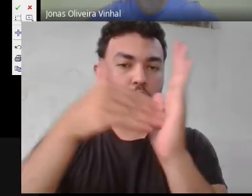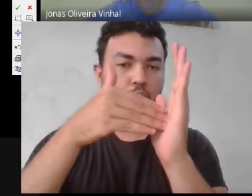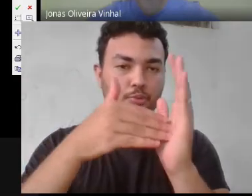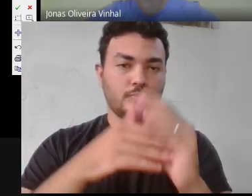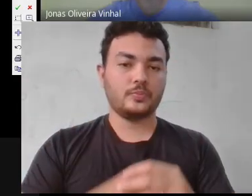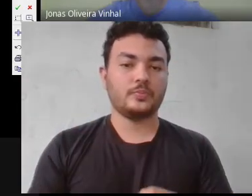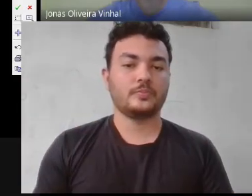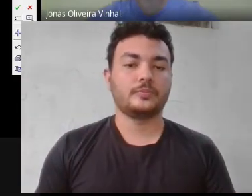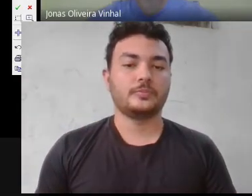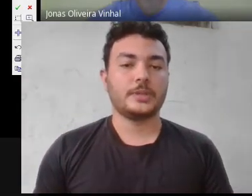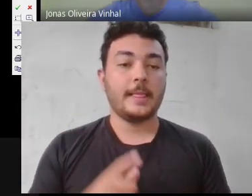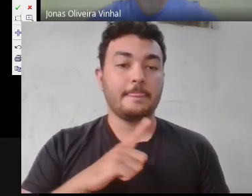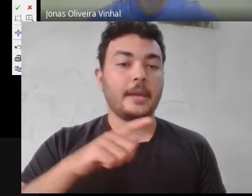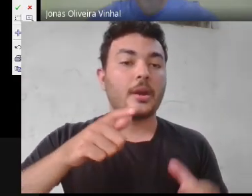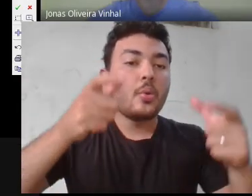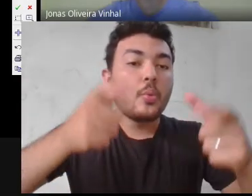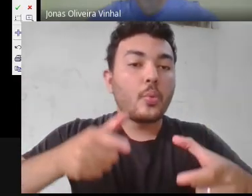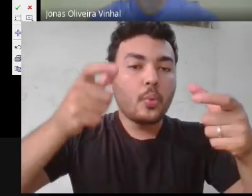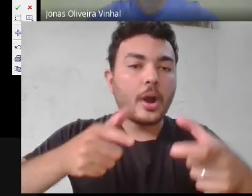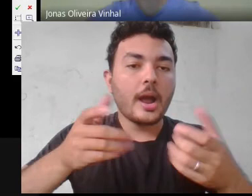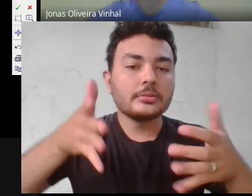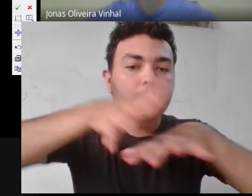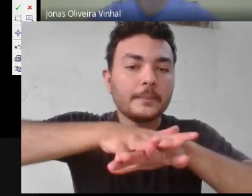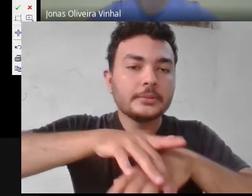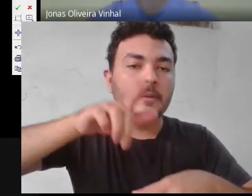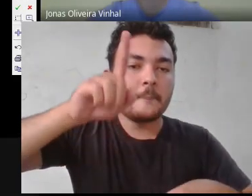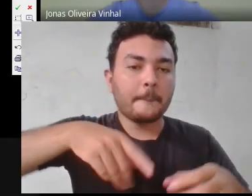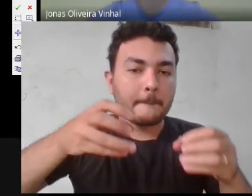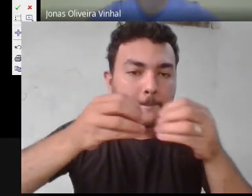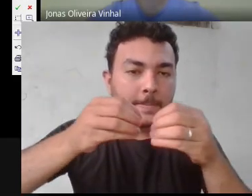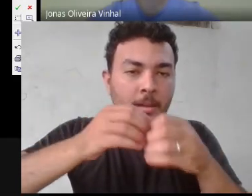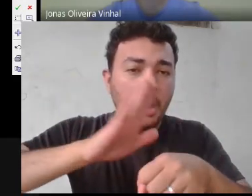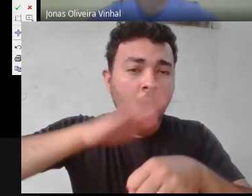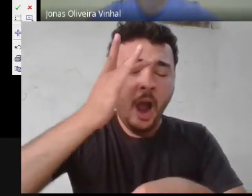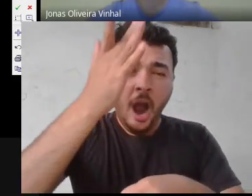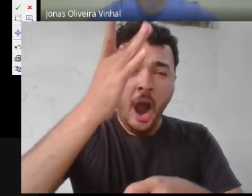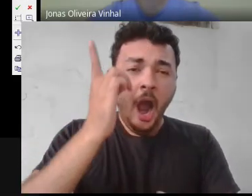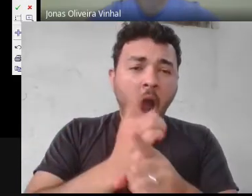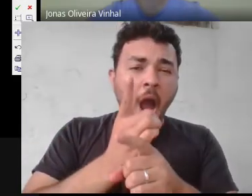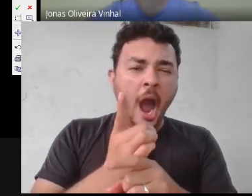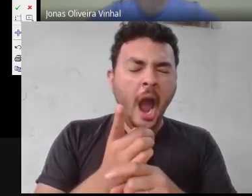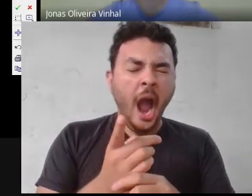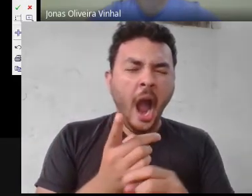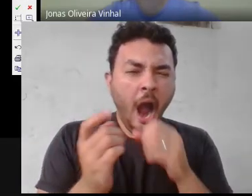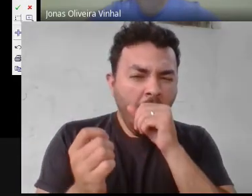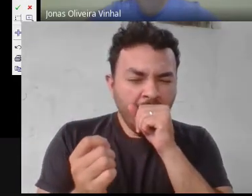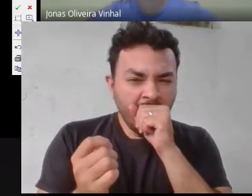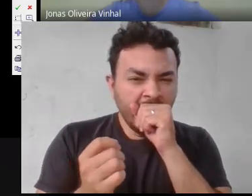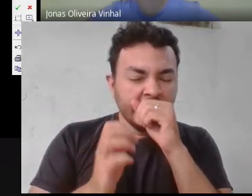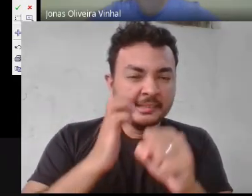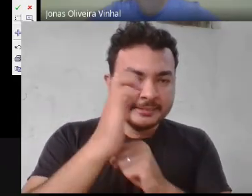aí também. E a região de sobreposição, essa aqui, é onde é a mais provável da gente encontrar o par de elétrons ali,